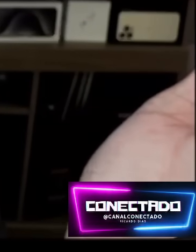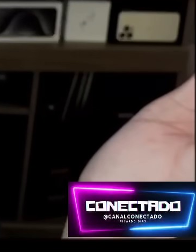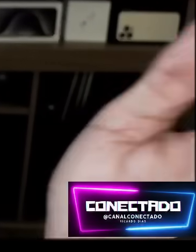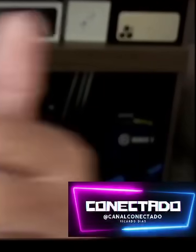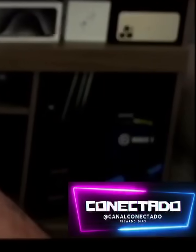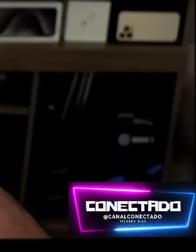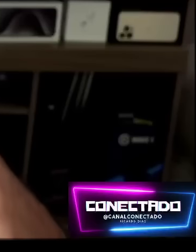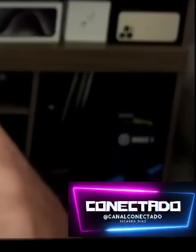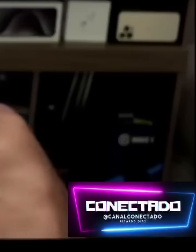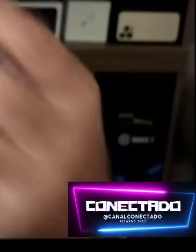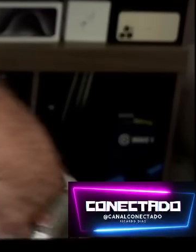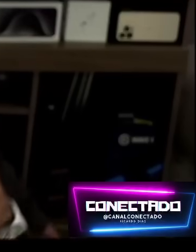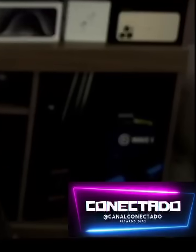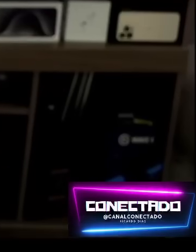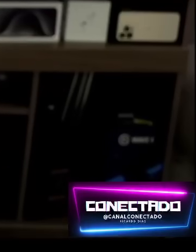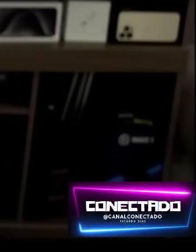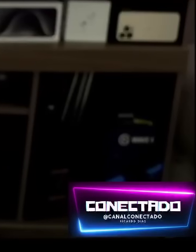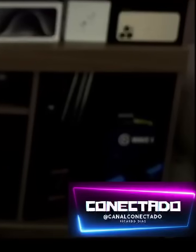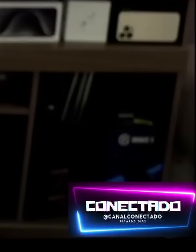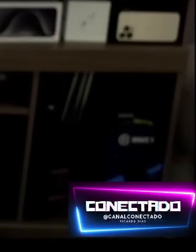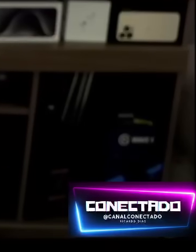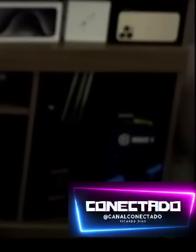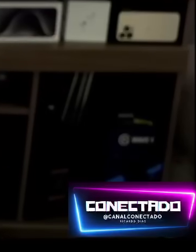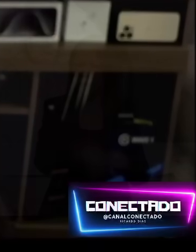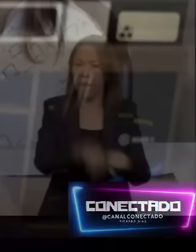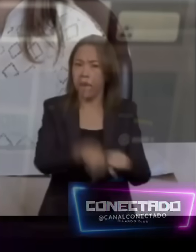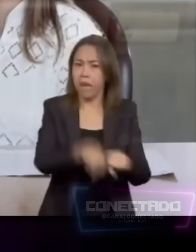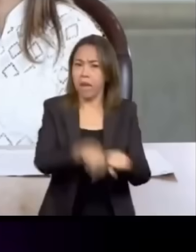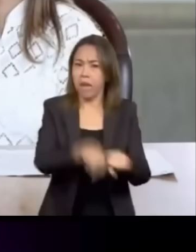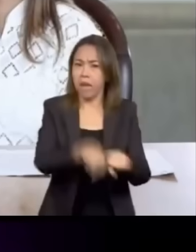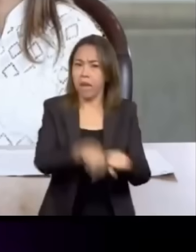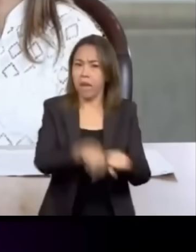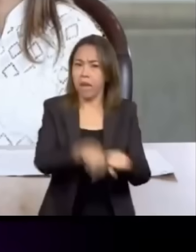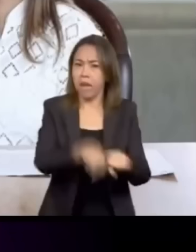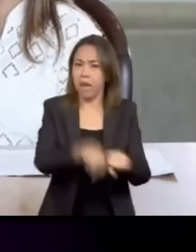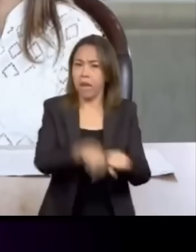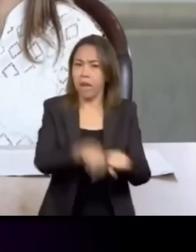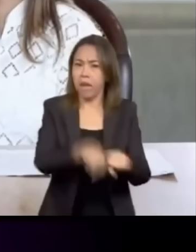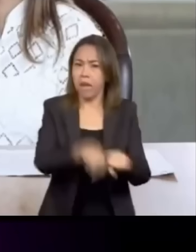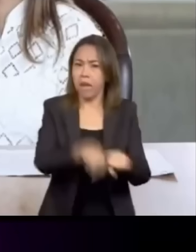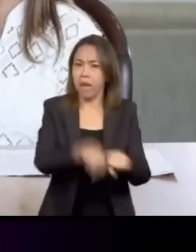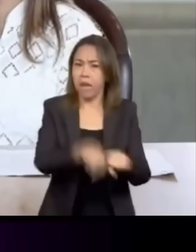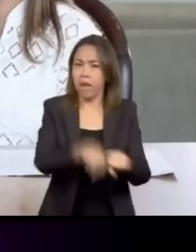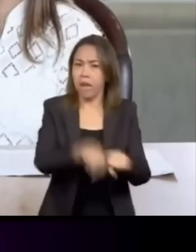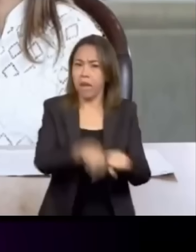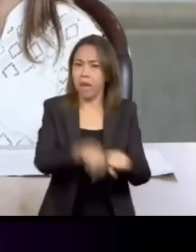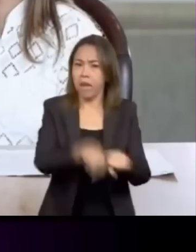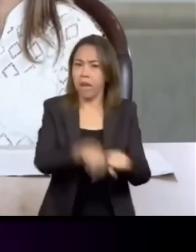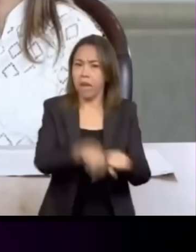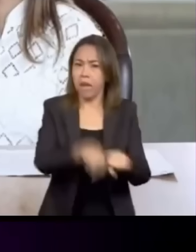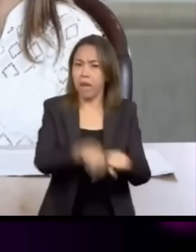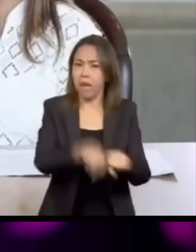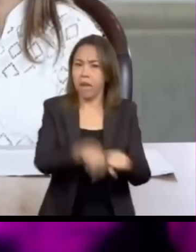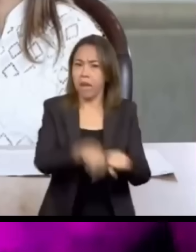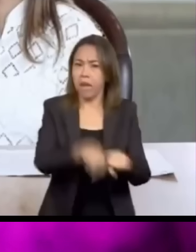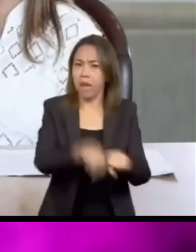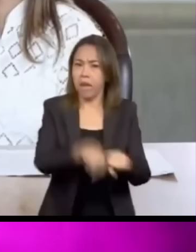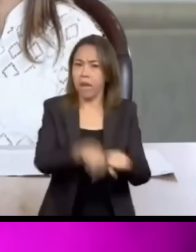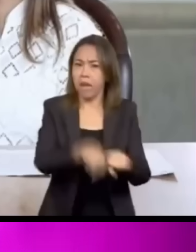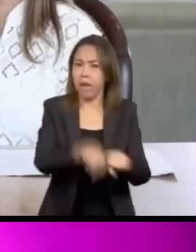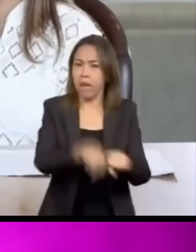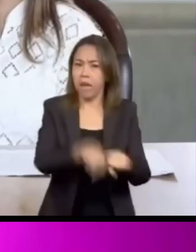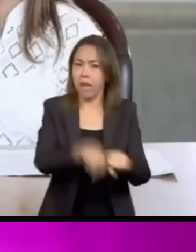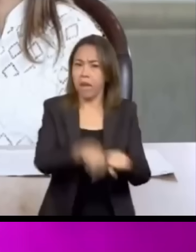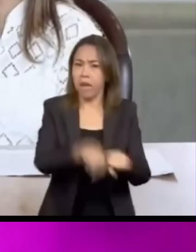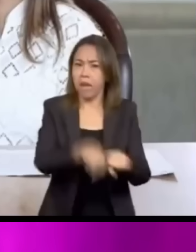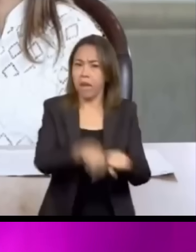Isso tá errado, porque isso me ofende, entendeu? Então, eles querem regulamentar e eles estão dizendo abertamente e claramente.